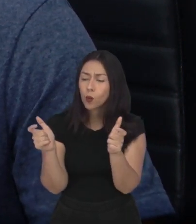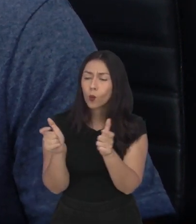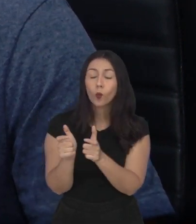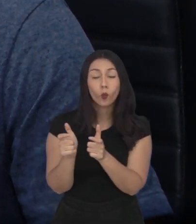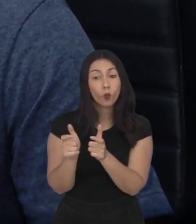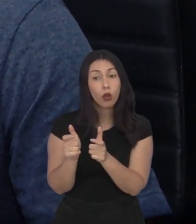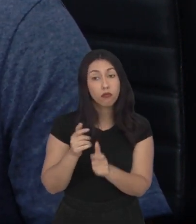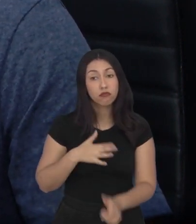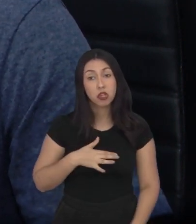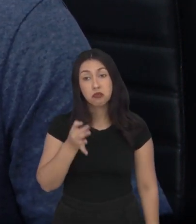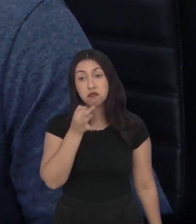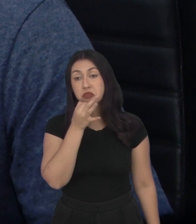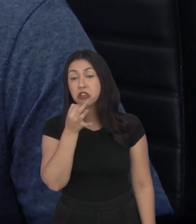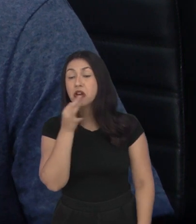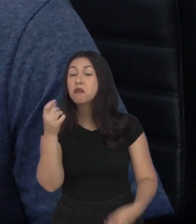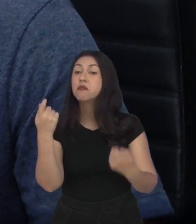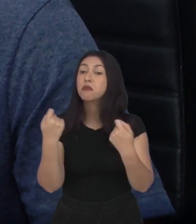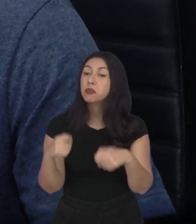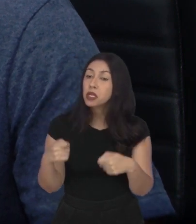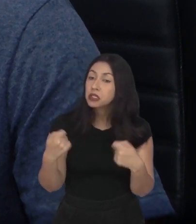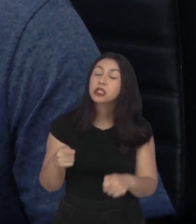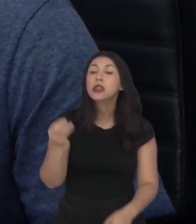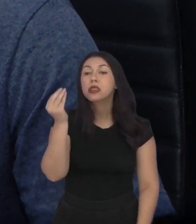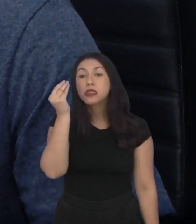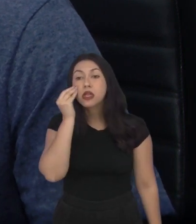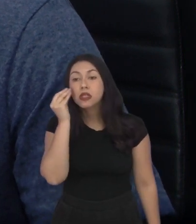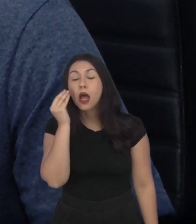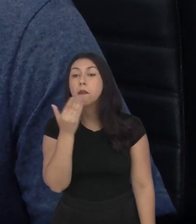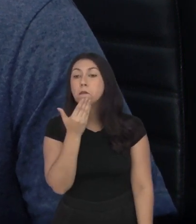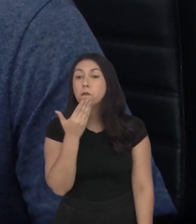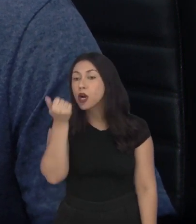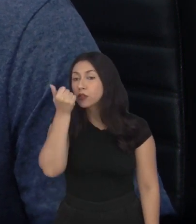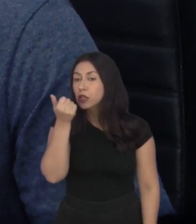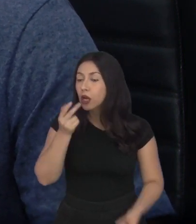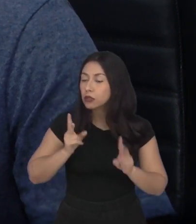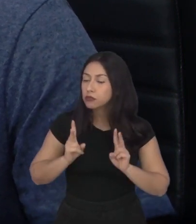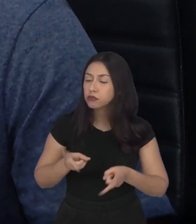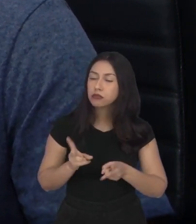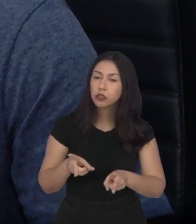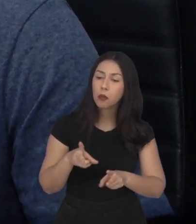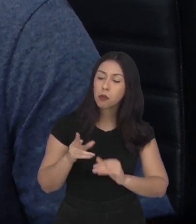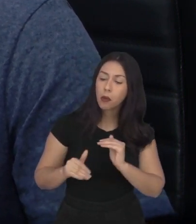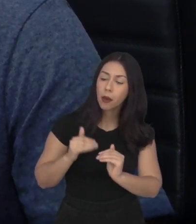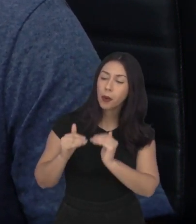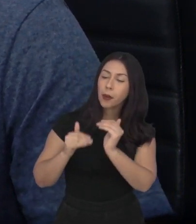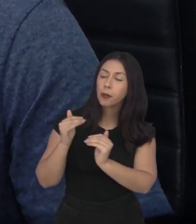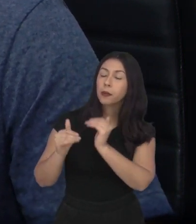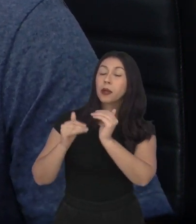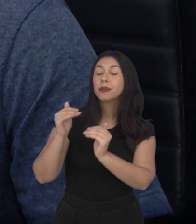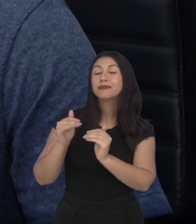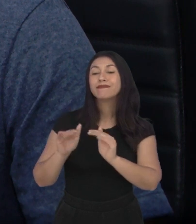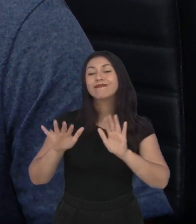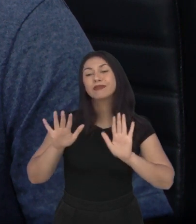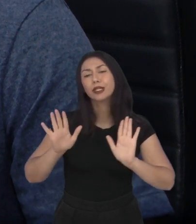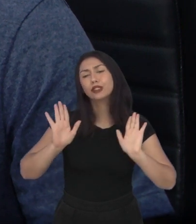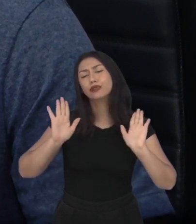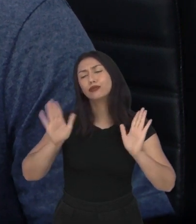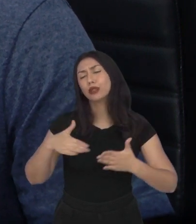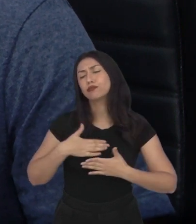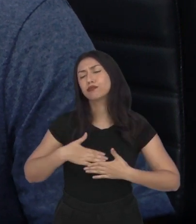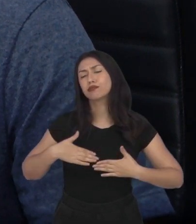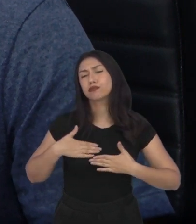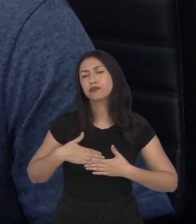participação na atividade econômica, principalmente em relação às finanças. E para quem ainda pode se inscrever no programa,